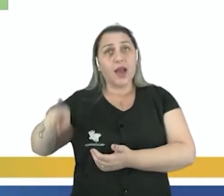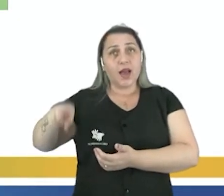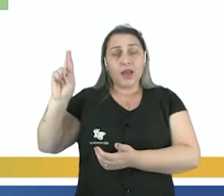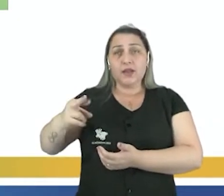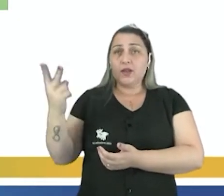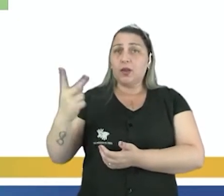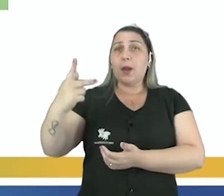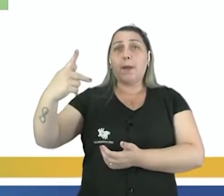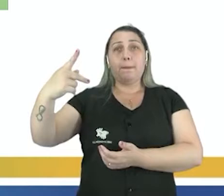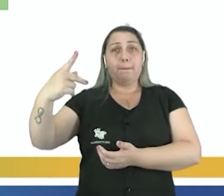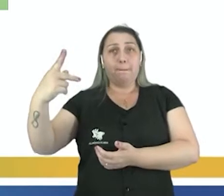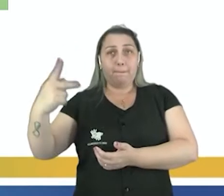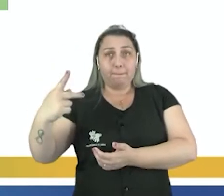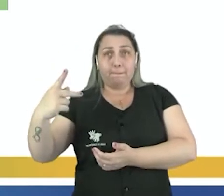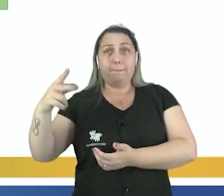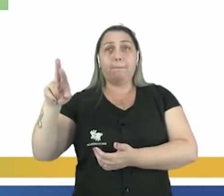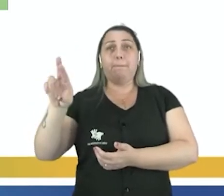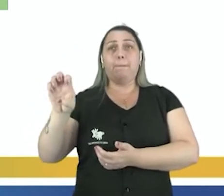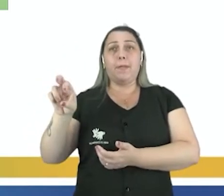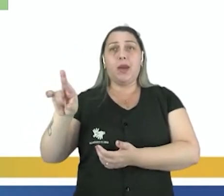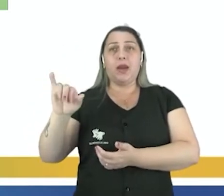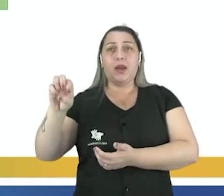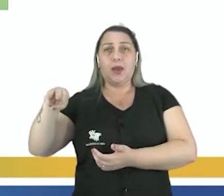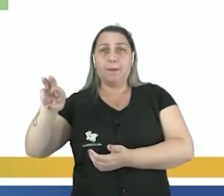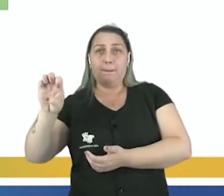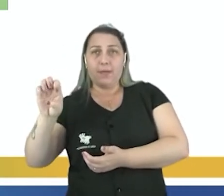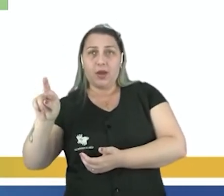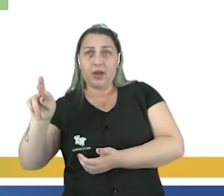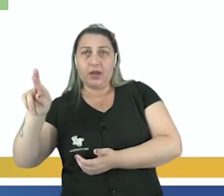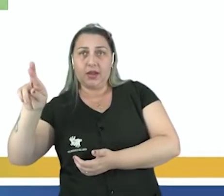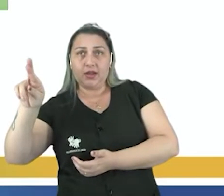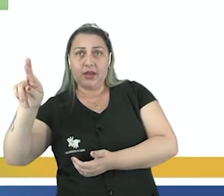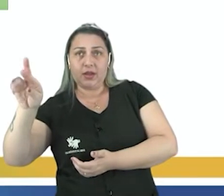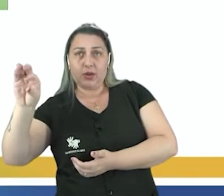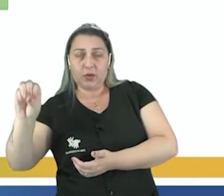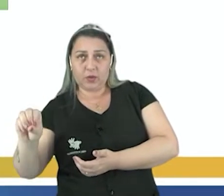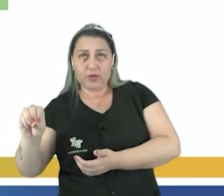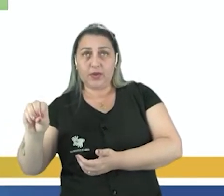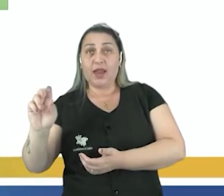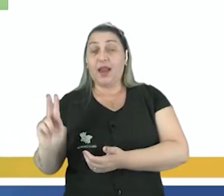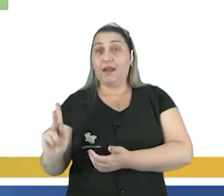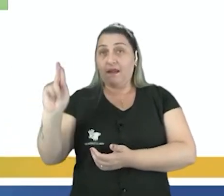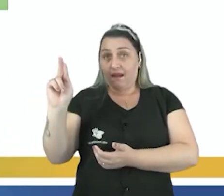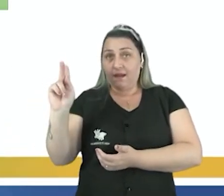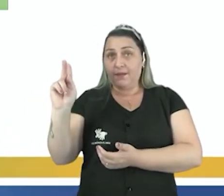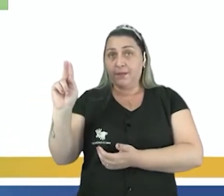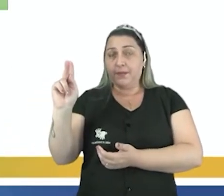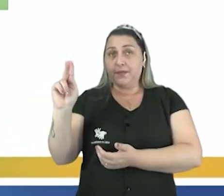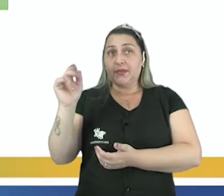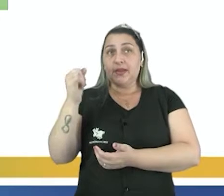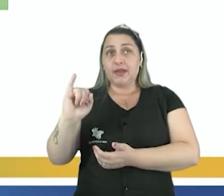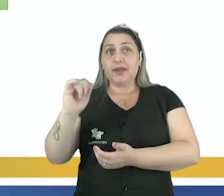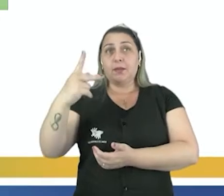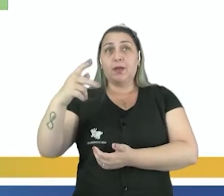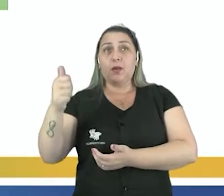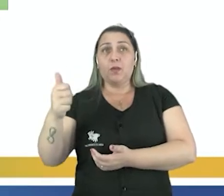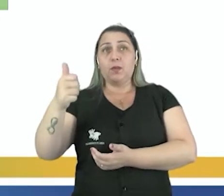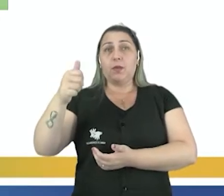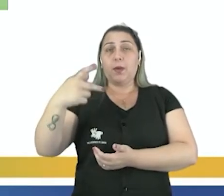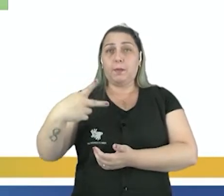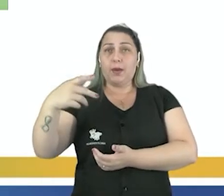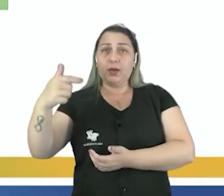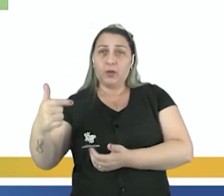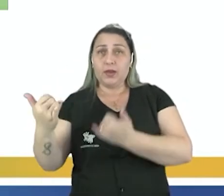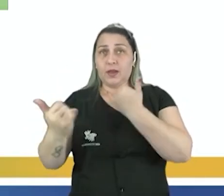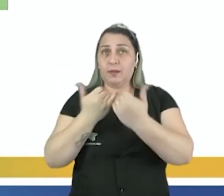entre as medidas dos perímetros de P1 e P2, nessa ordem, vai ser K. Então, se P1 e P2 são